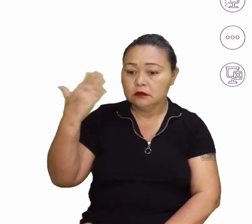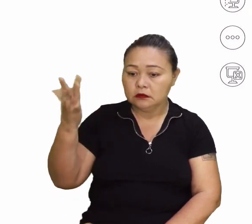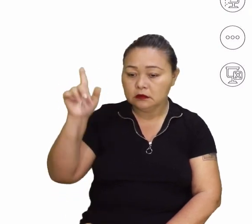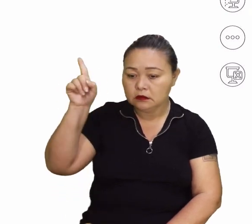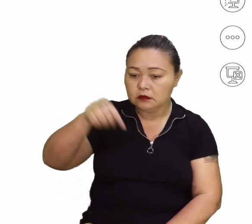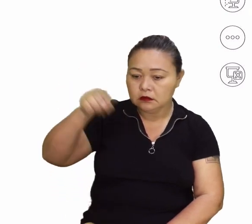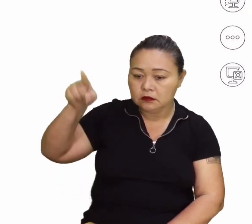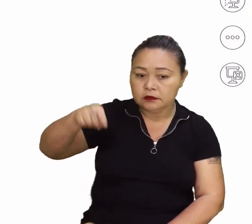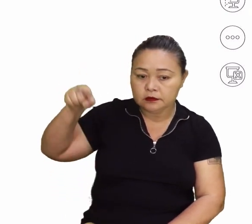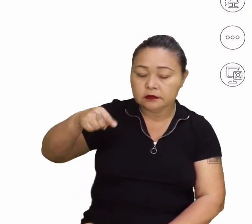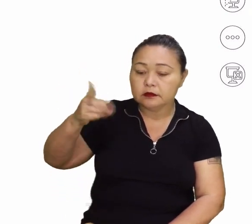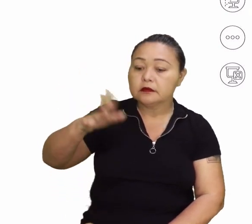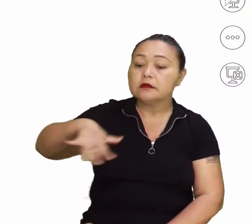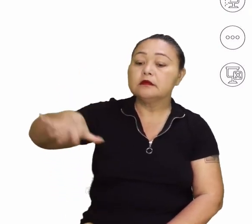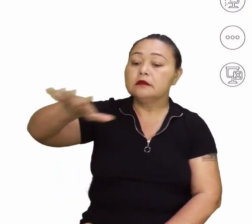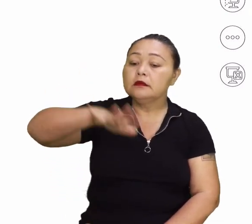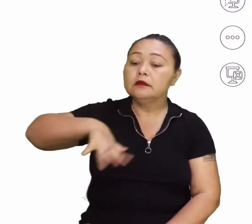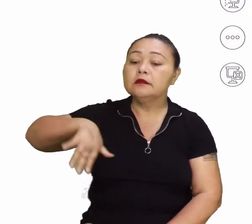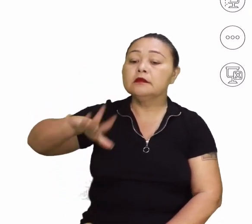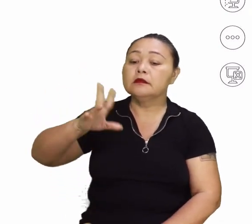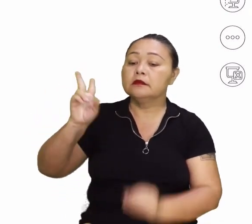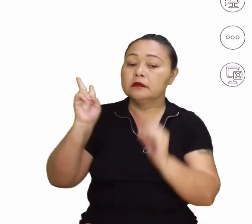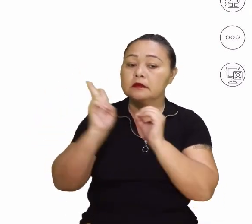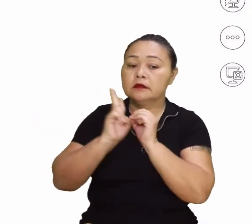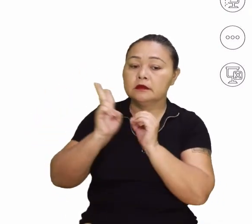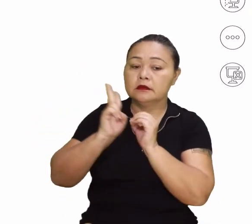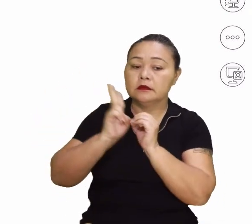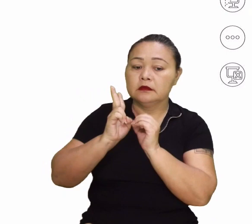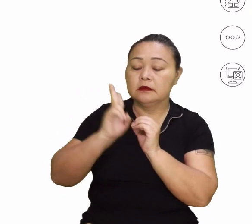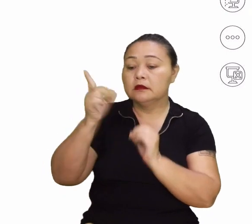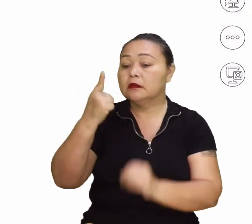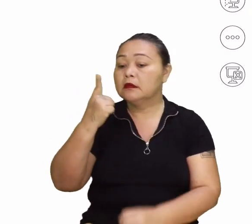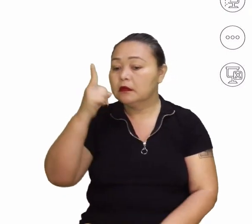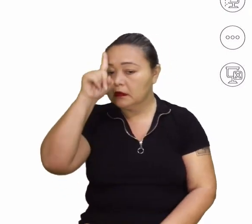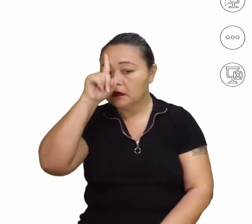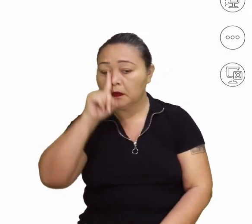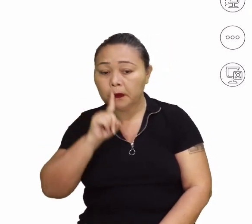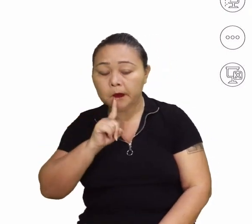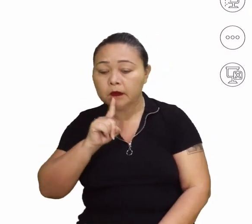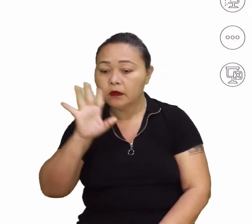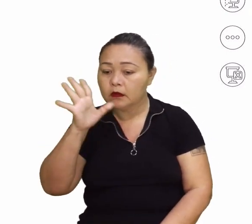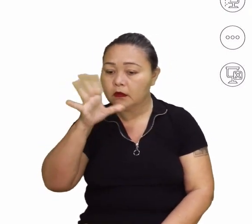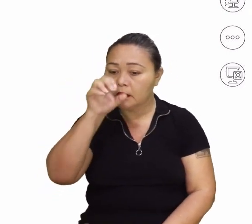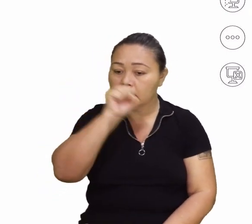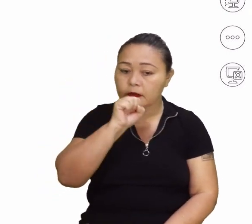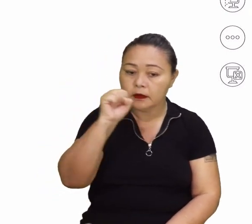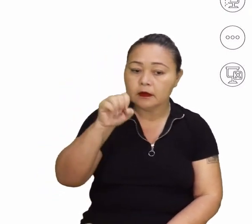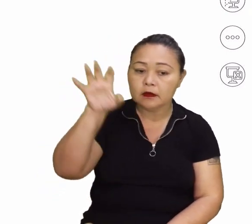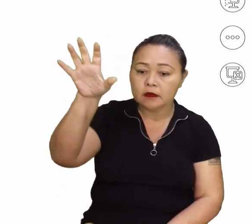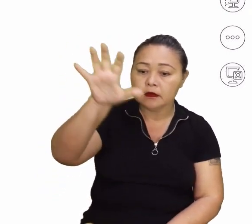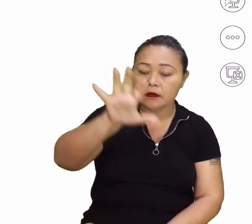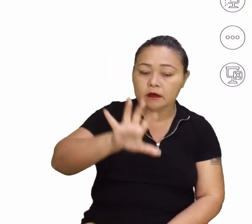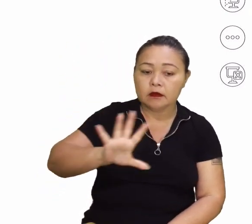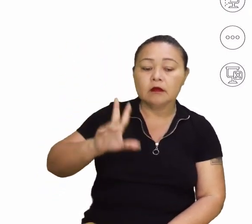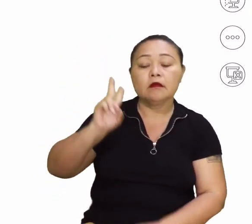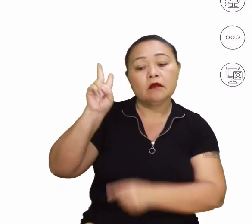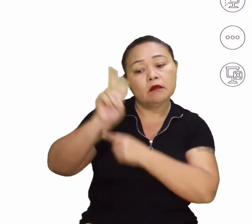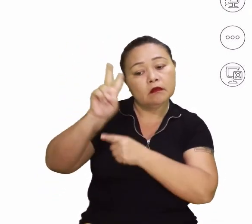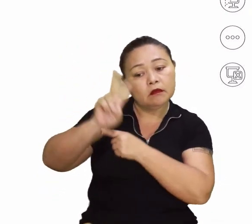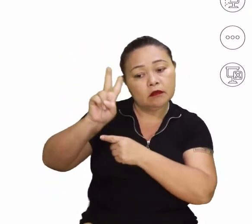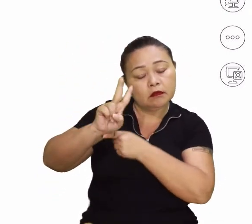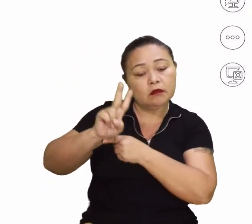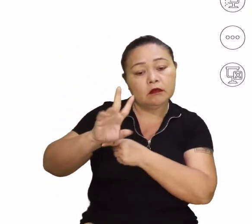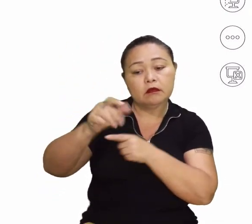vai ser áreas indígenas. E essa que está em amarelo, laranjado, são unidades de